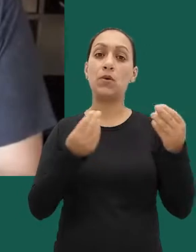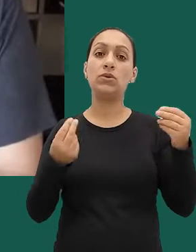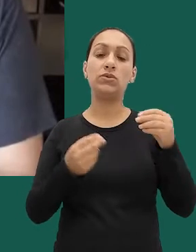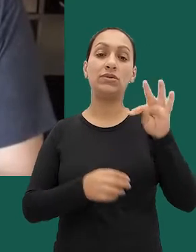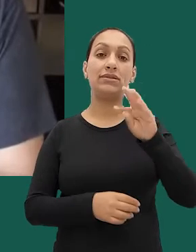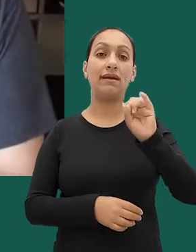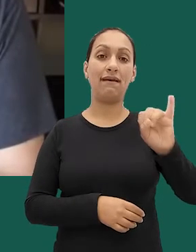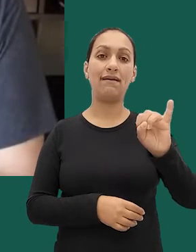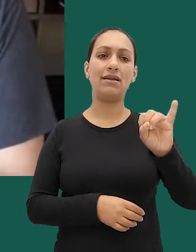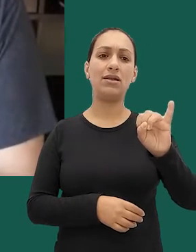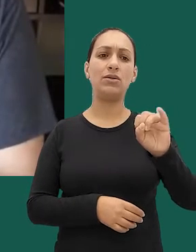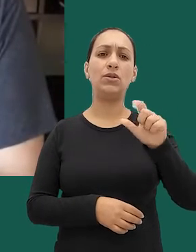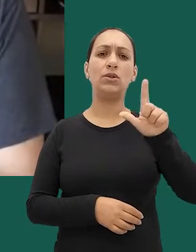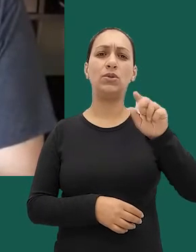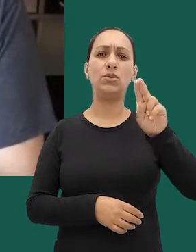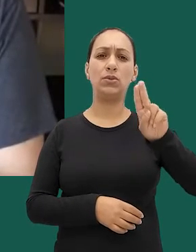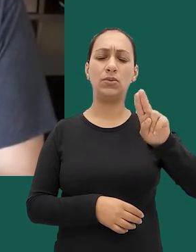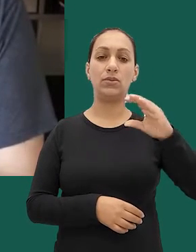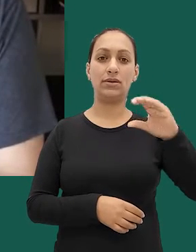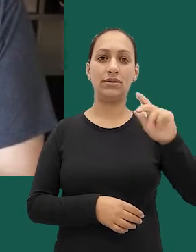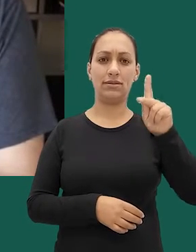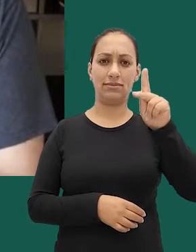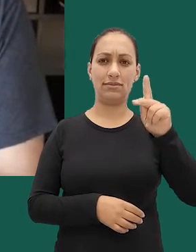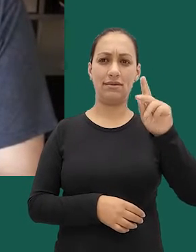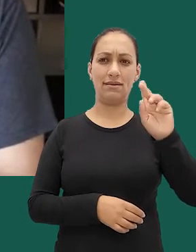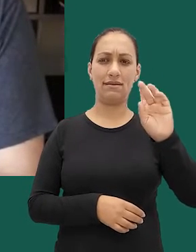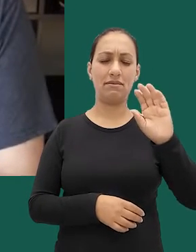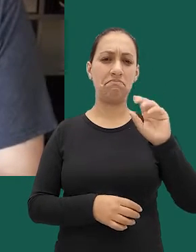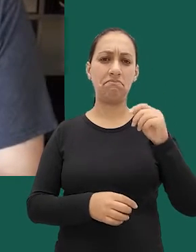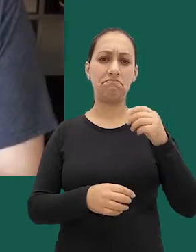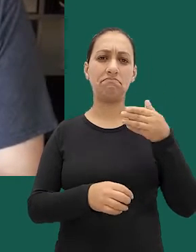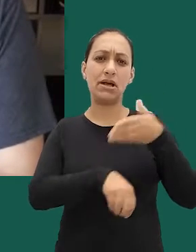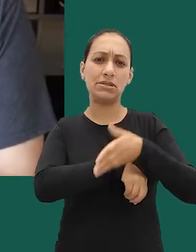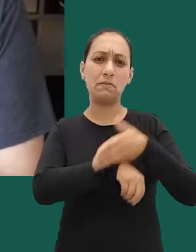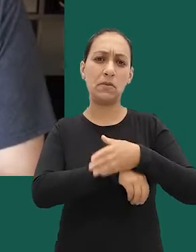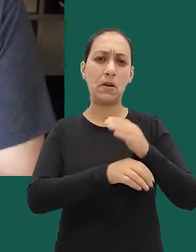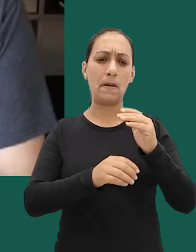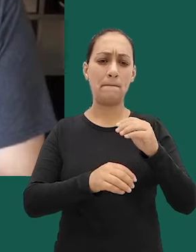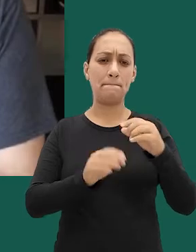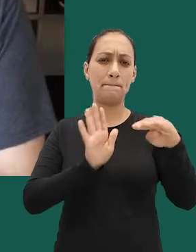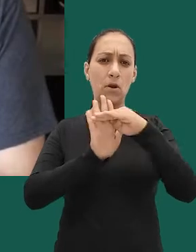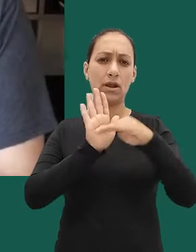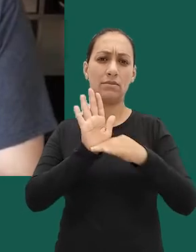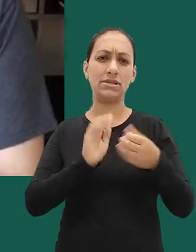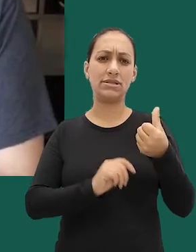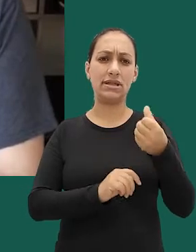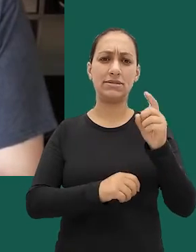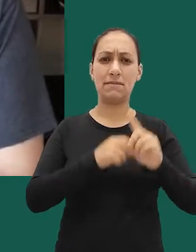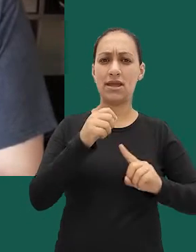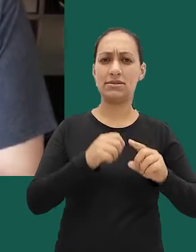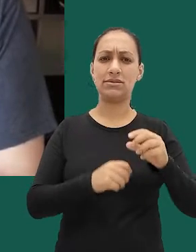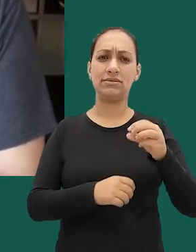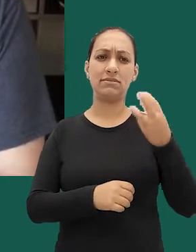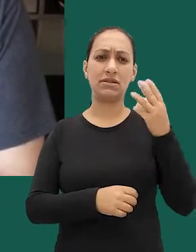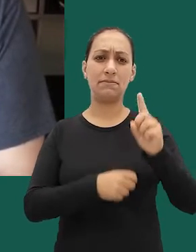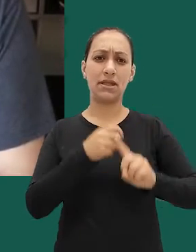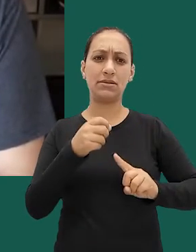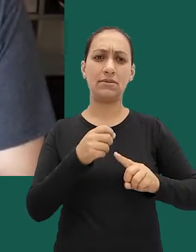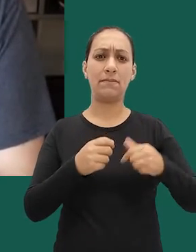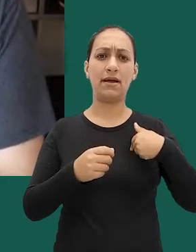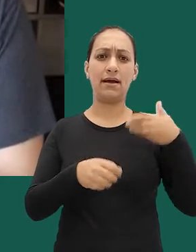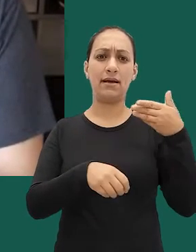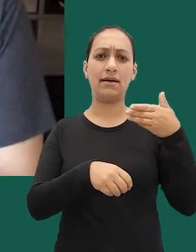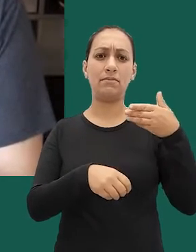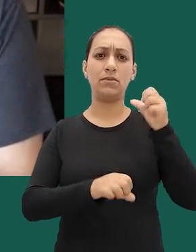as pessoas participam de um programa de 3 meses, 6 meses, 1 ano, para trocar de área, né? Para entrar no